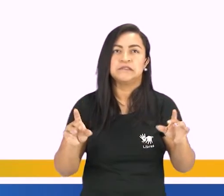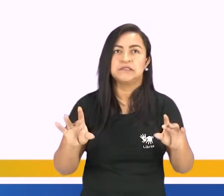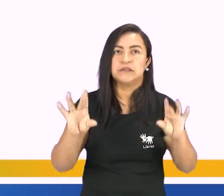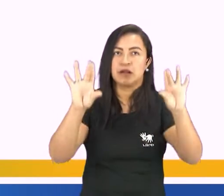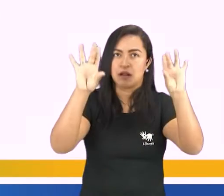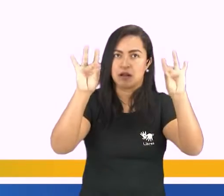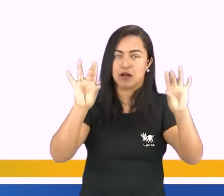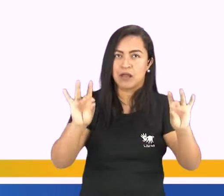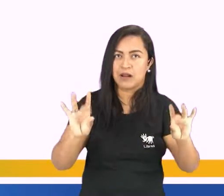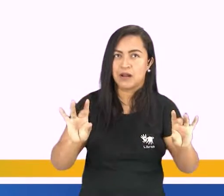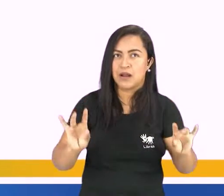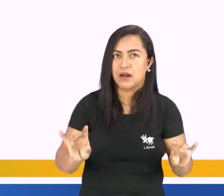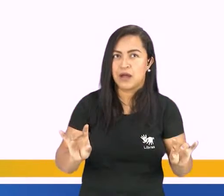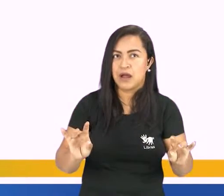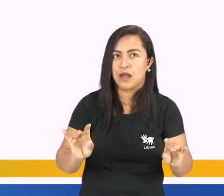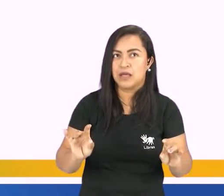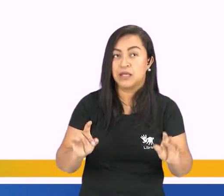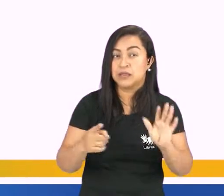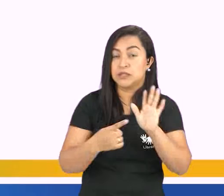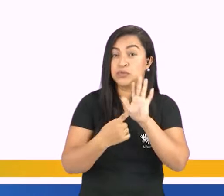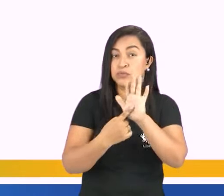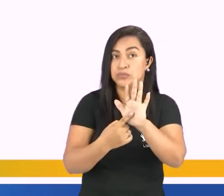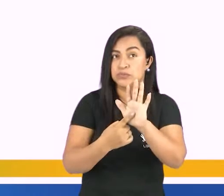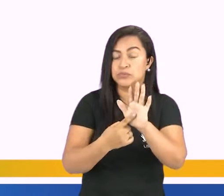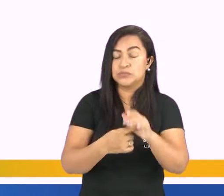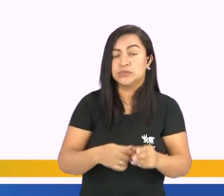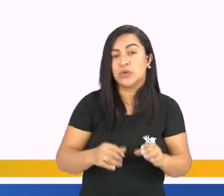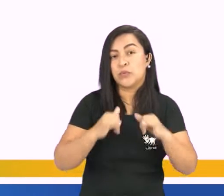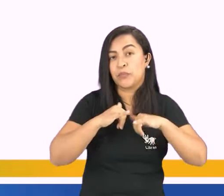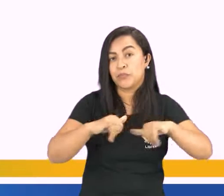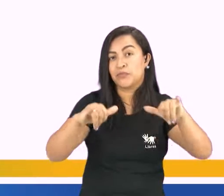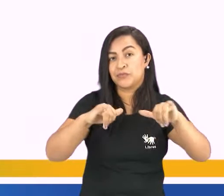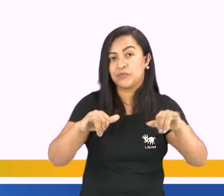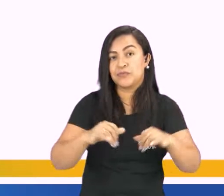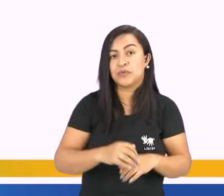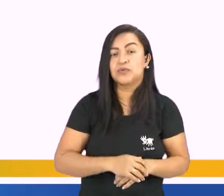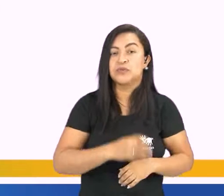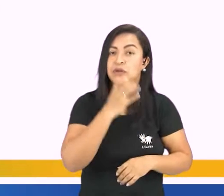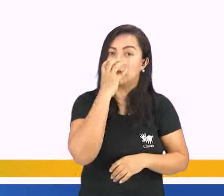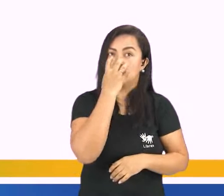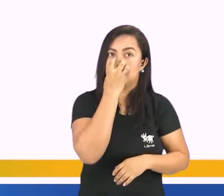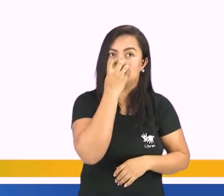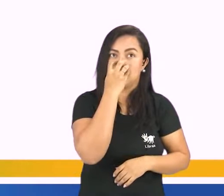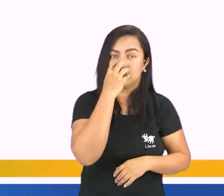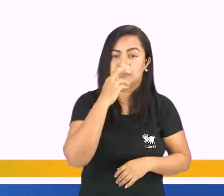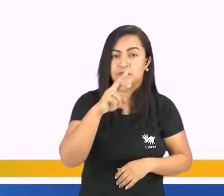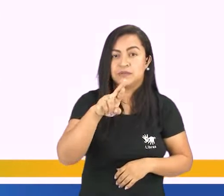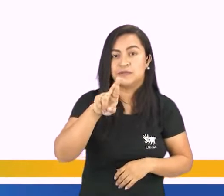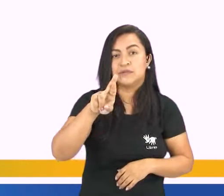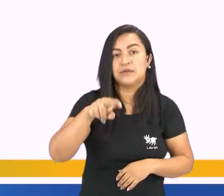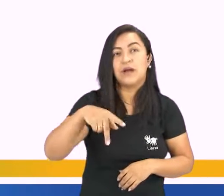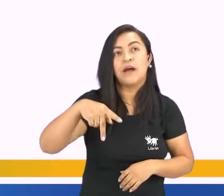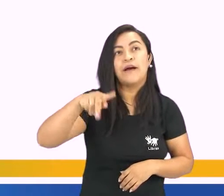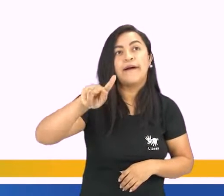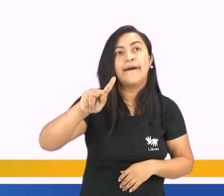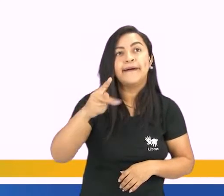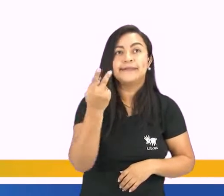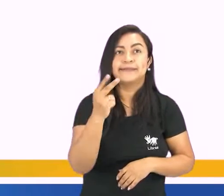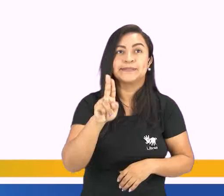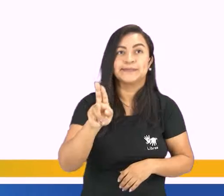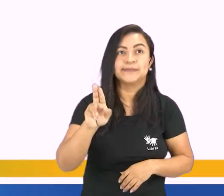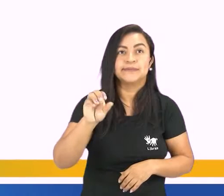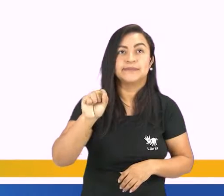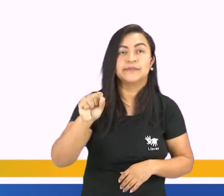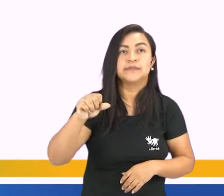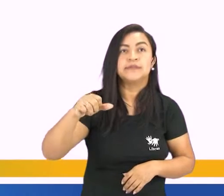temos aí uma informação, né, de um cachorro da raça Husky siberiano e